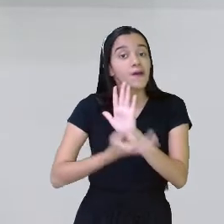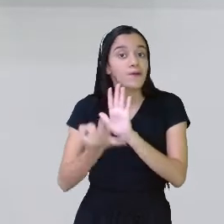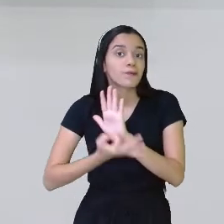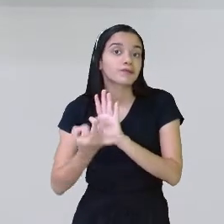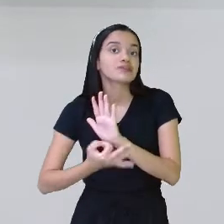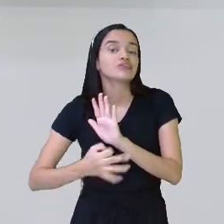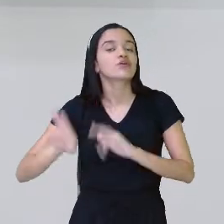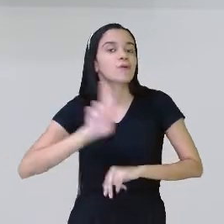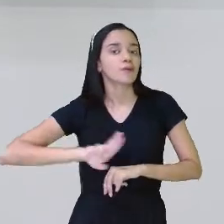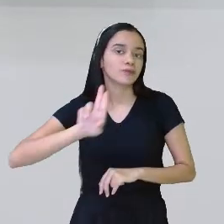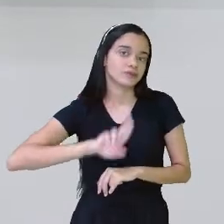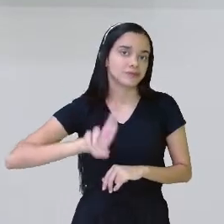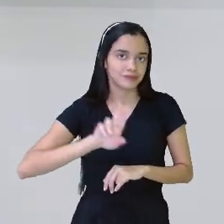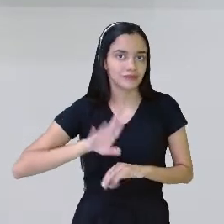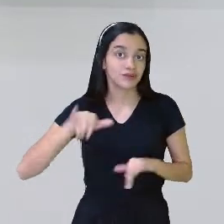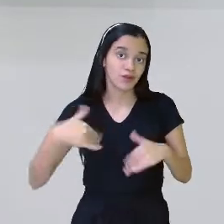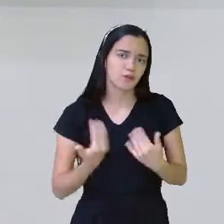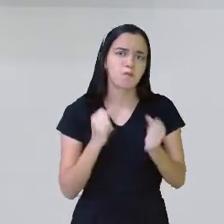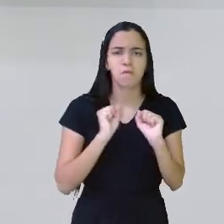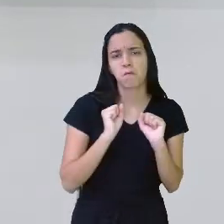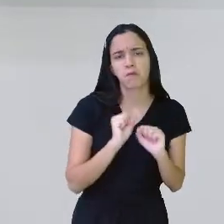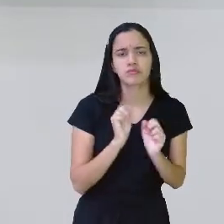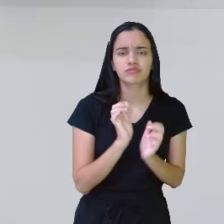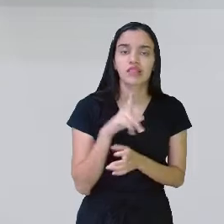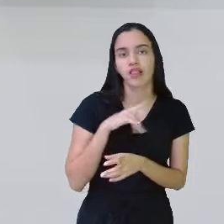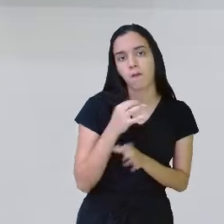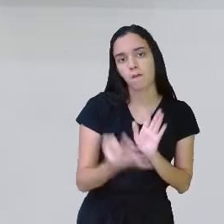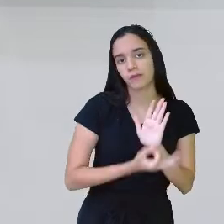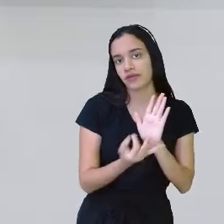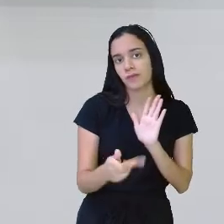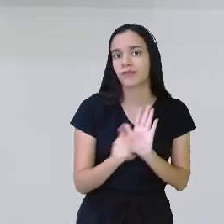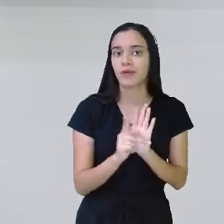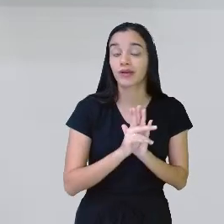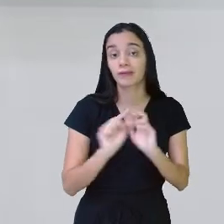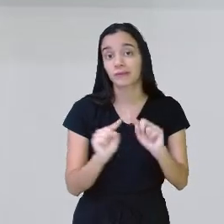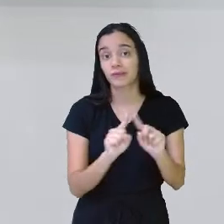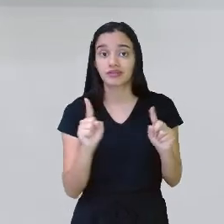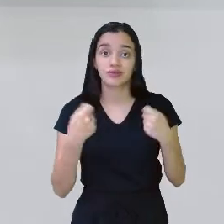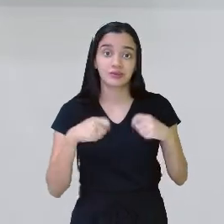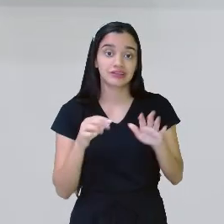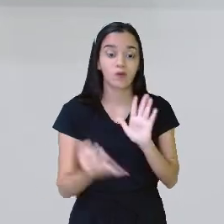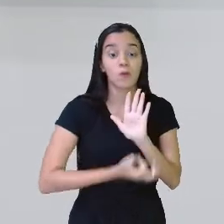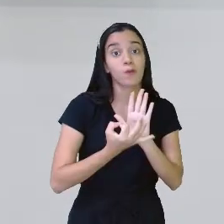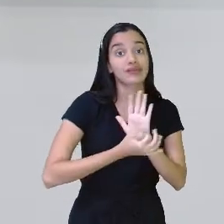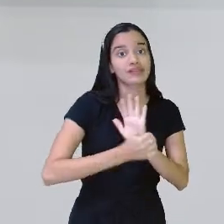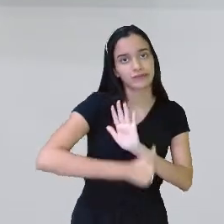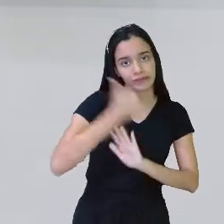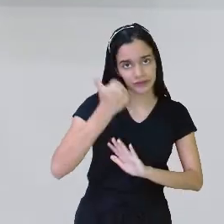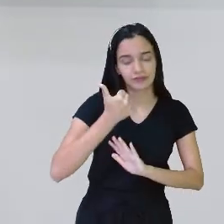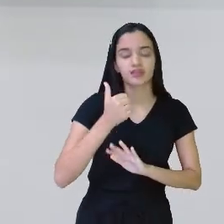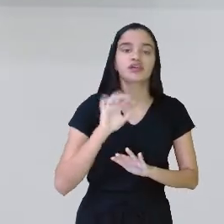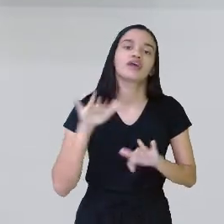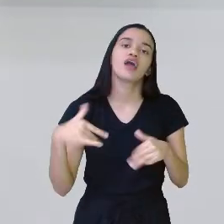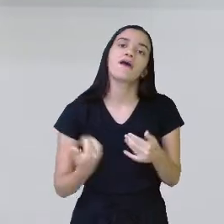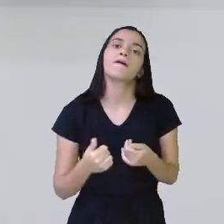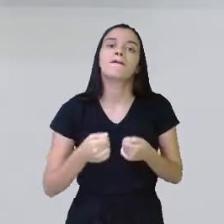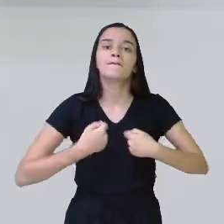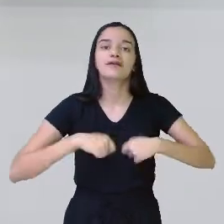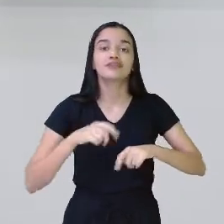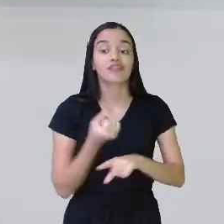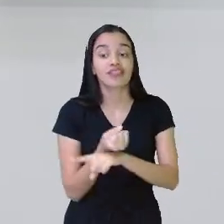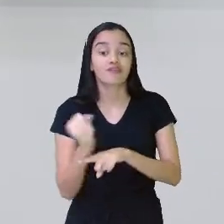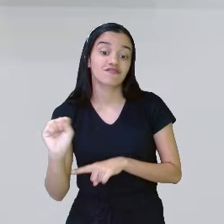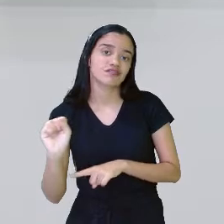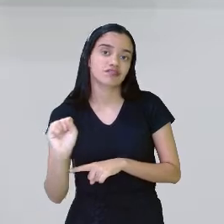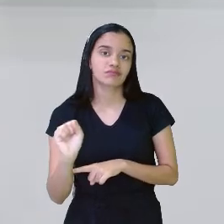argumentação são usados. Então, eu posso ter uma opinião, mas eu preciso argumentar. Eu preciso defender,